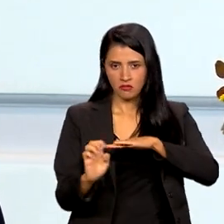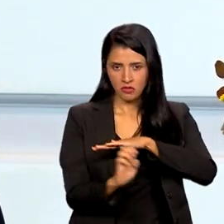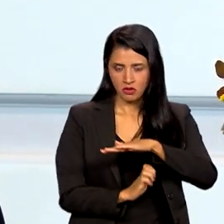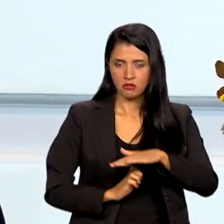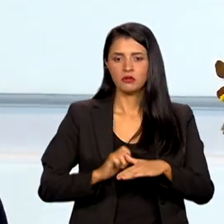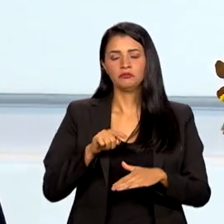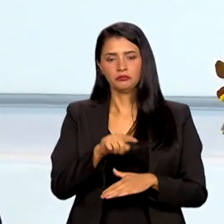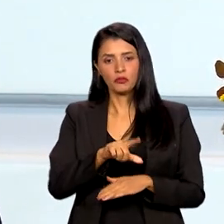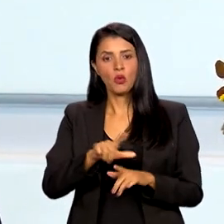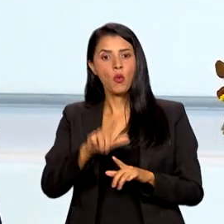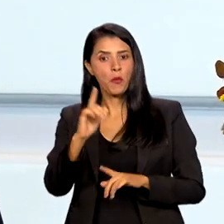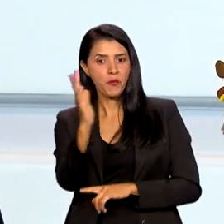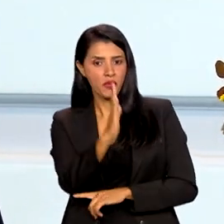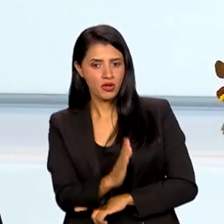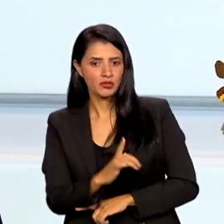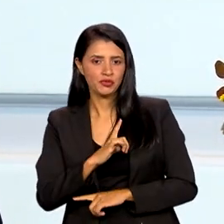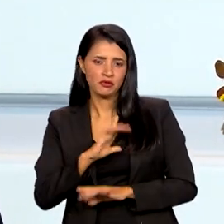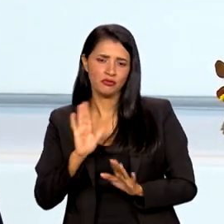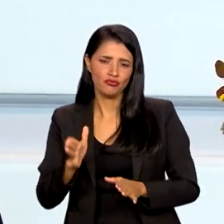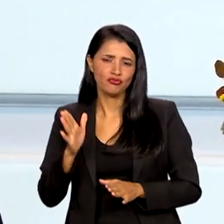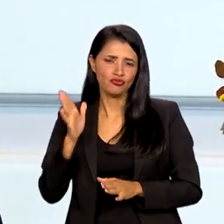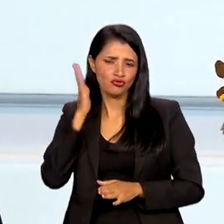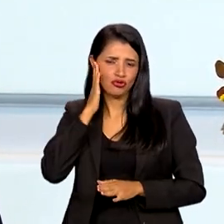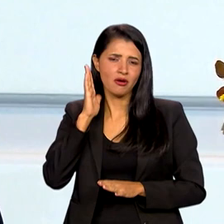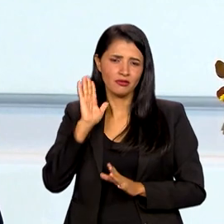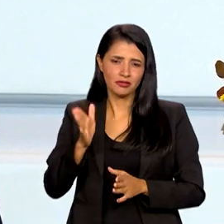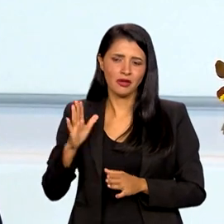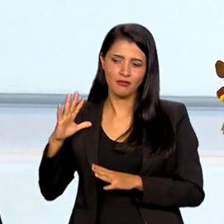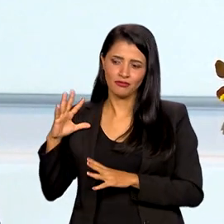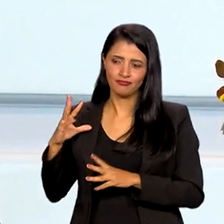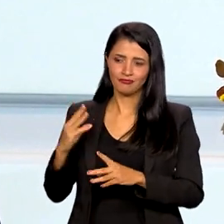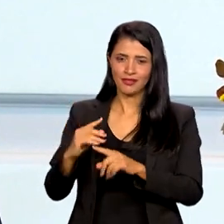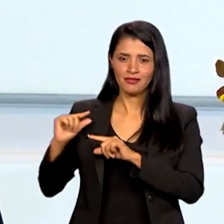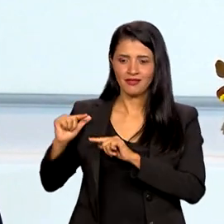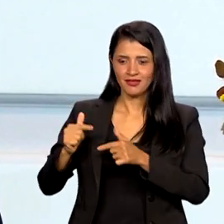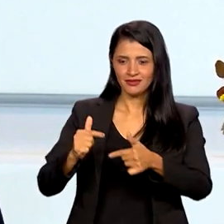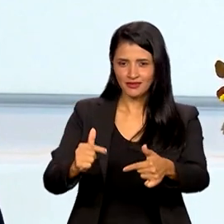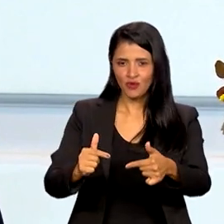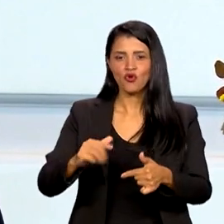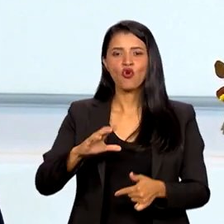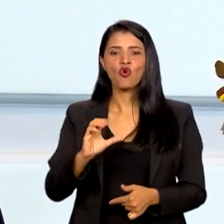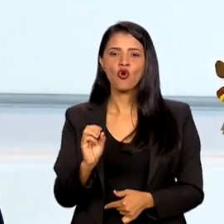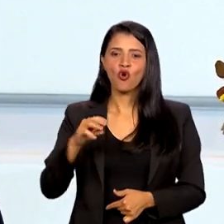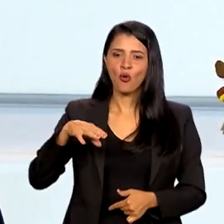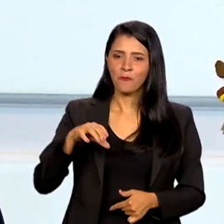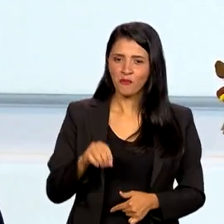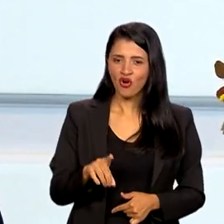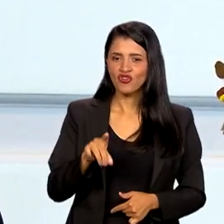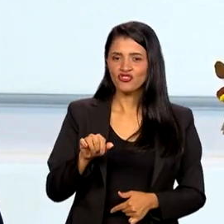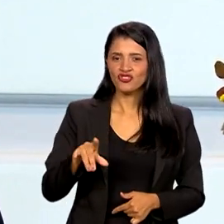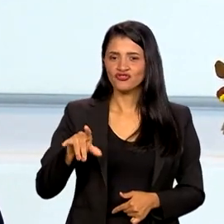Brasil tem, obviamente, todo mundo sabe, tradição na exportação de commodities, perdeu